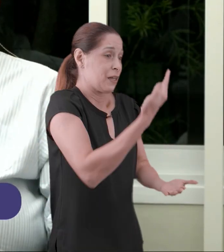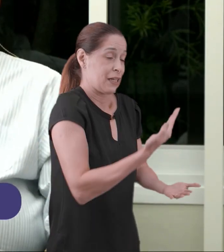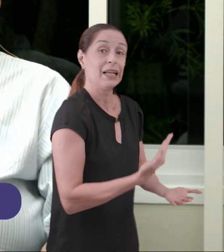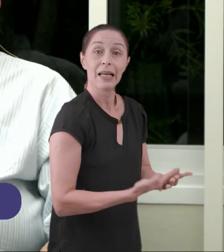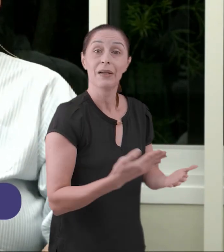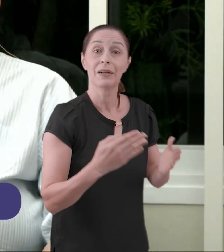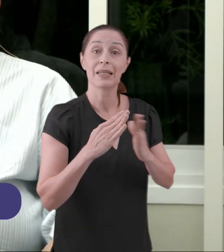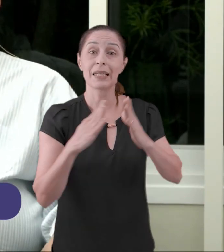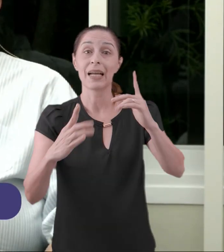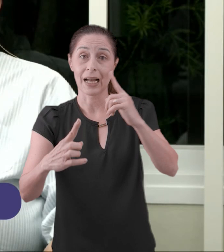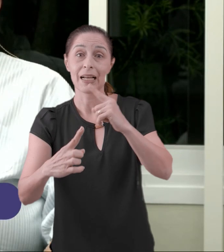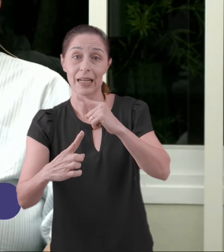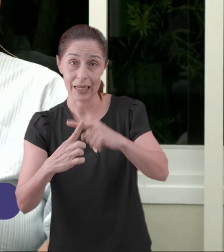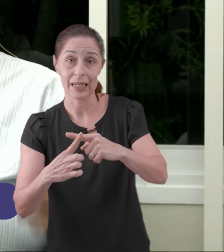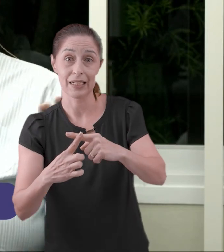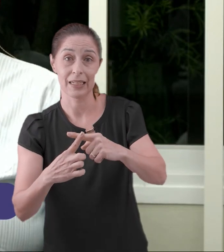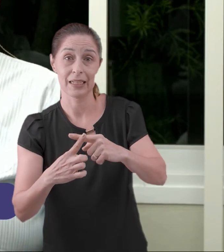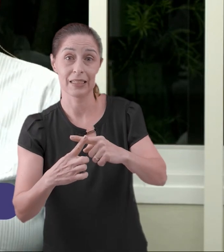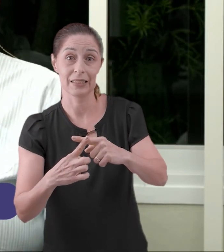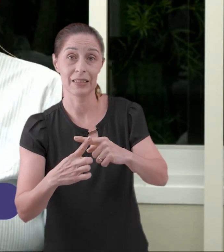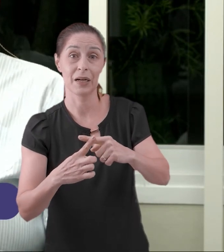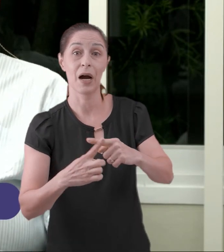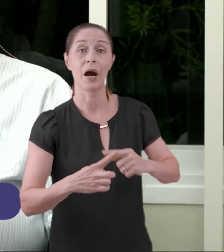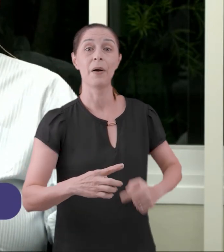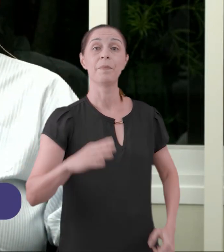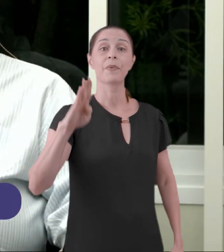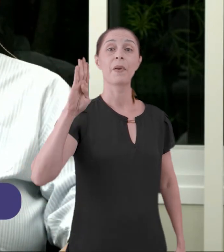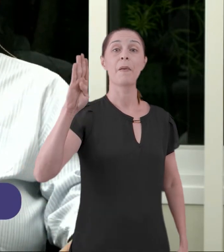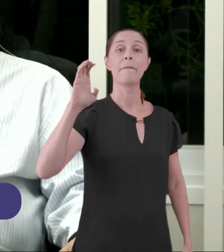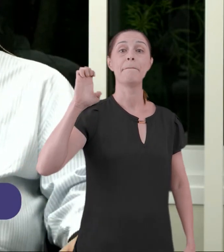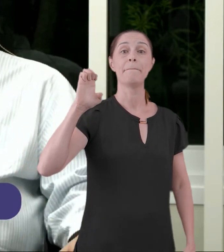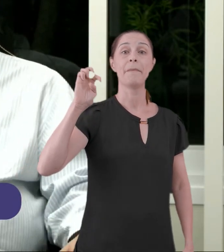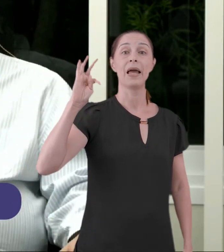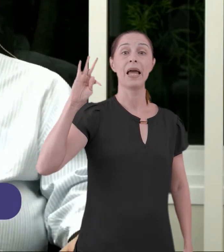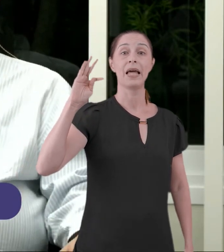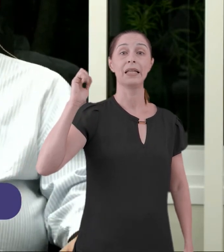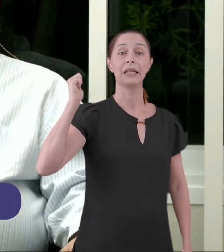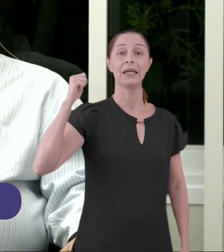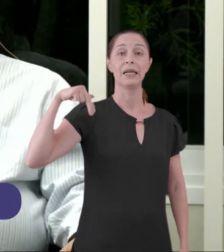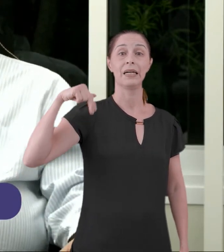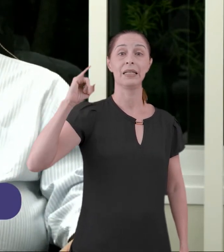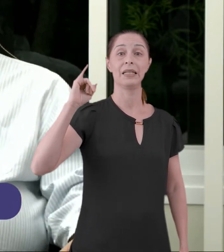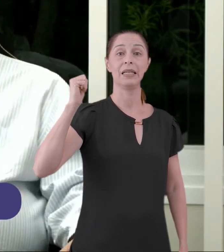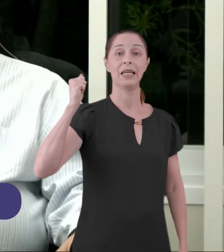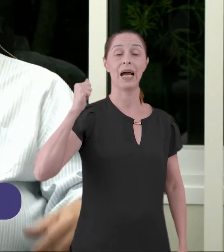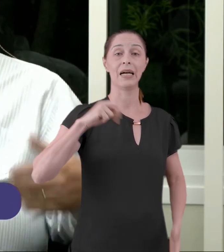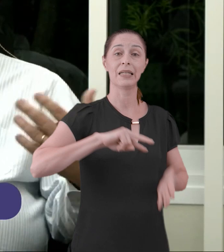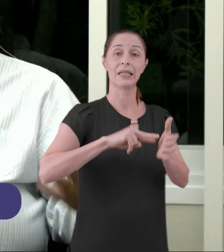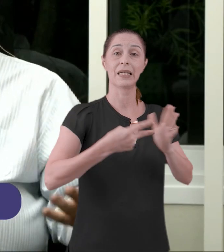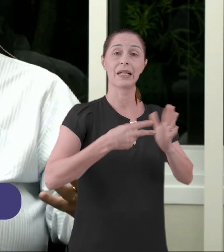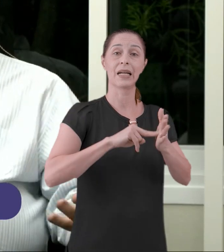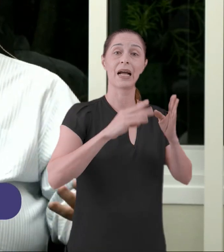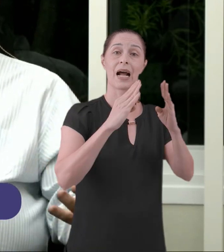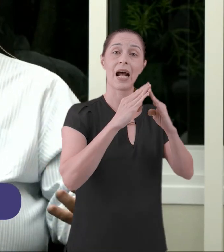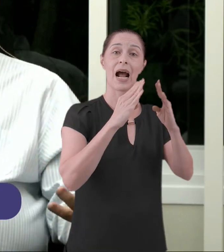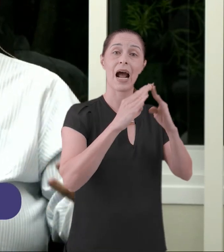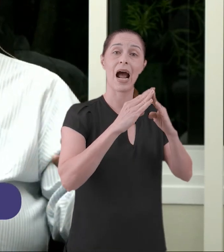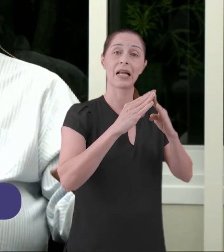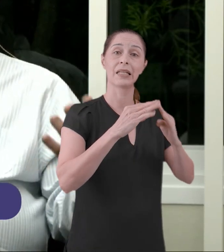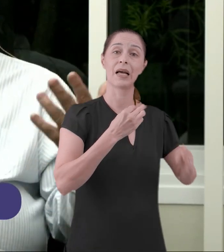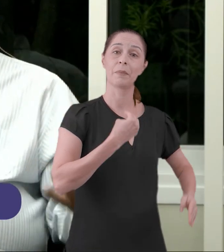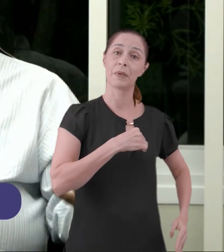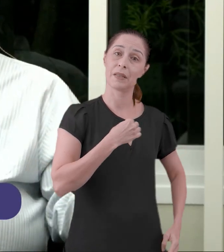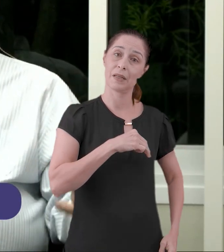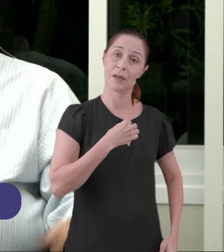a igreja é uma Betânia, né? É uma casa de misericórdia, onde as pessoas podem chegar aqui